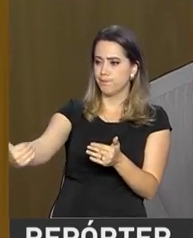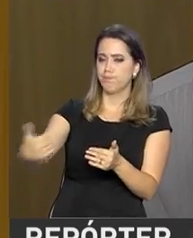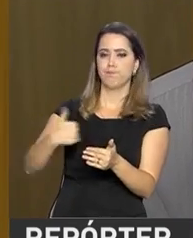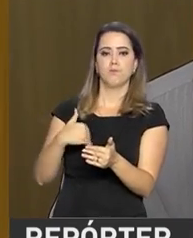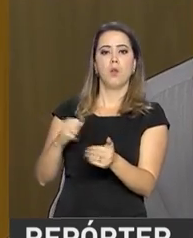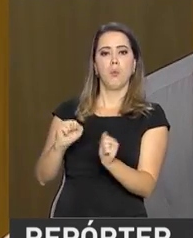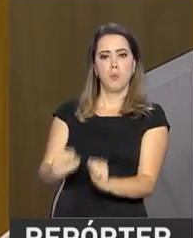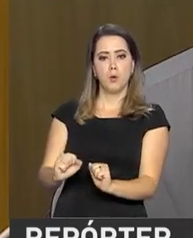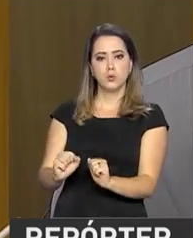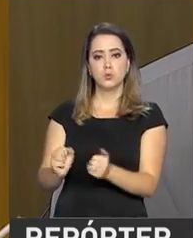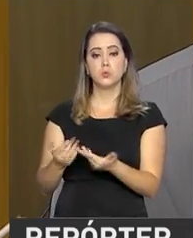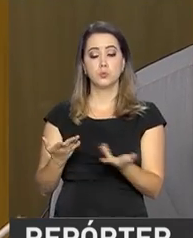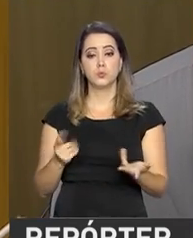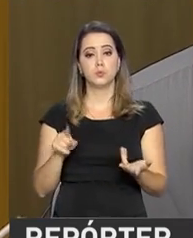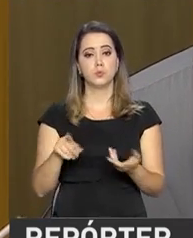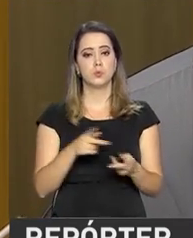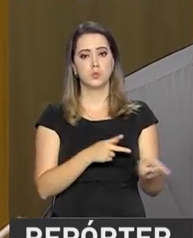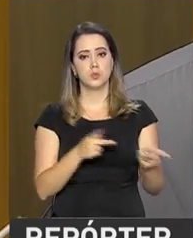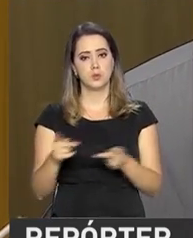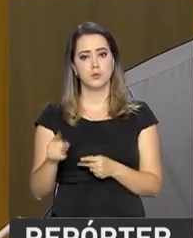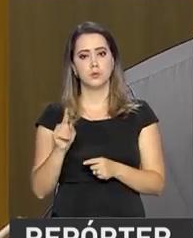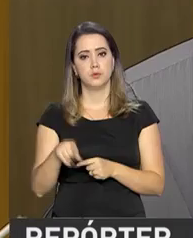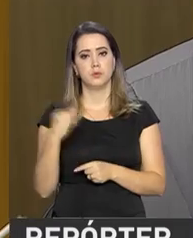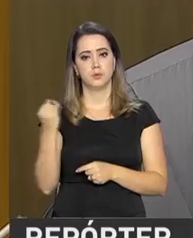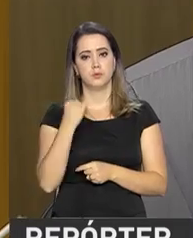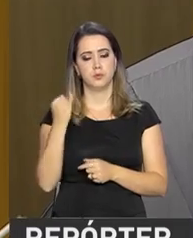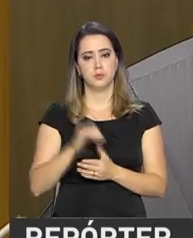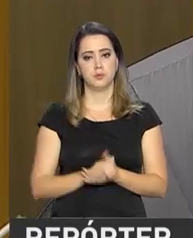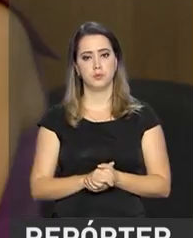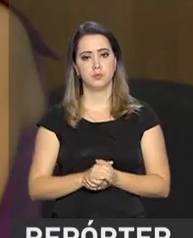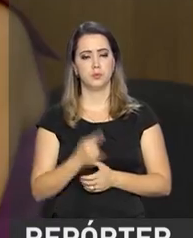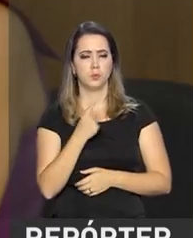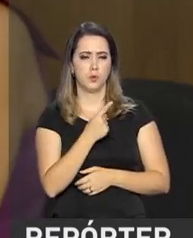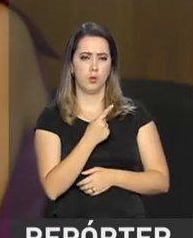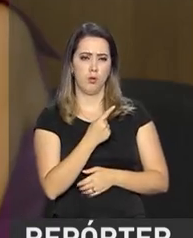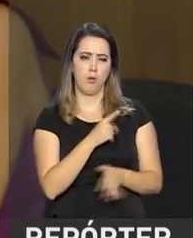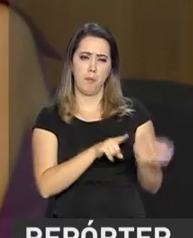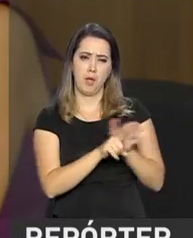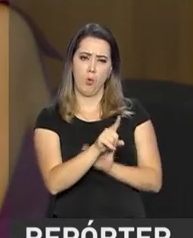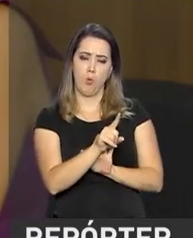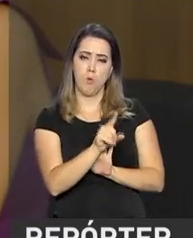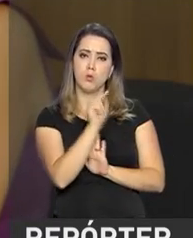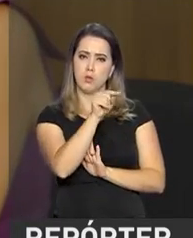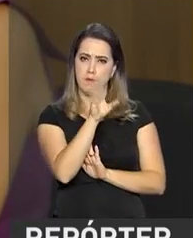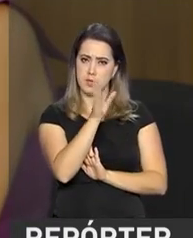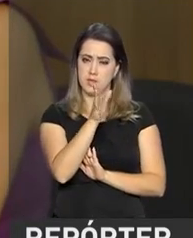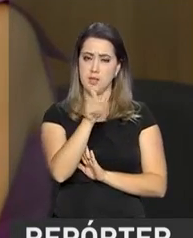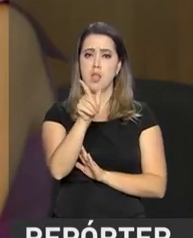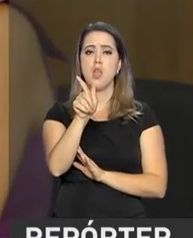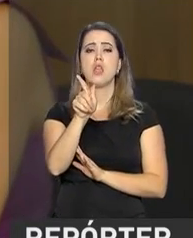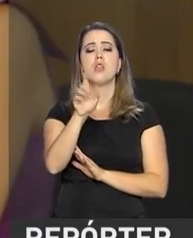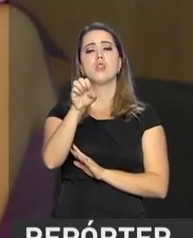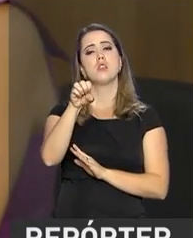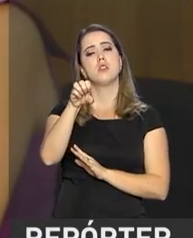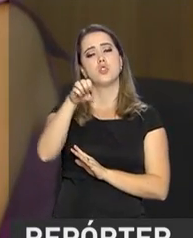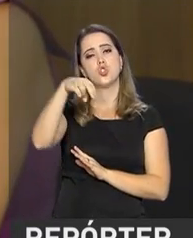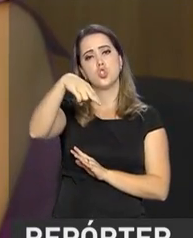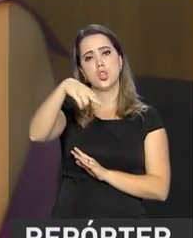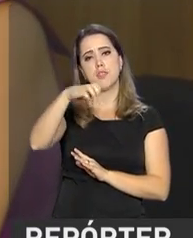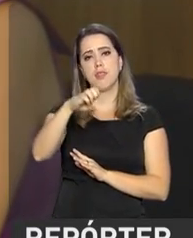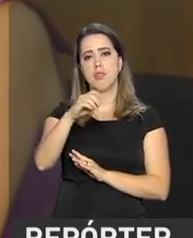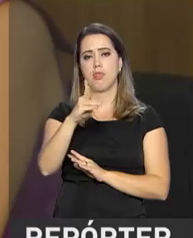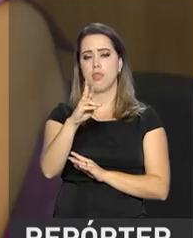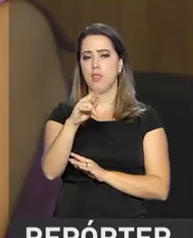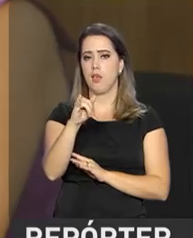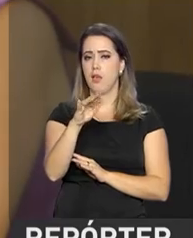ele está norteada realmente nesse sentido o secretário o senhor esteve em genebra em reunião das nações unidas representando o brasil justamente